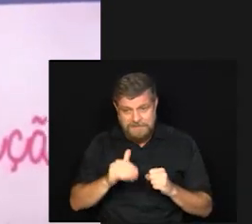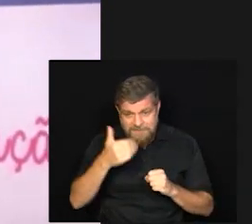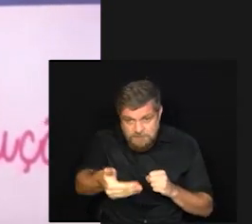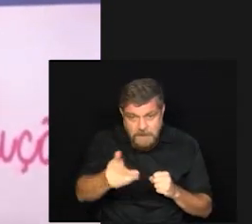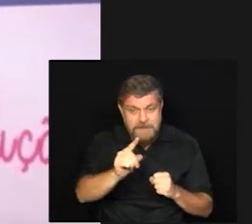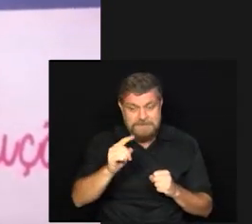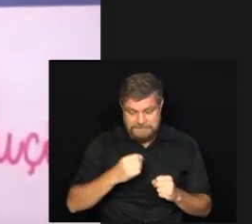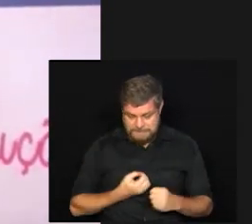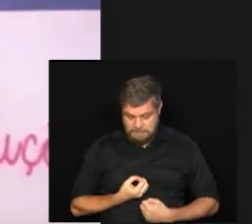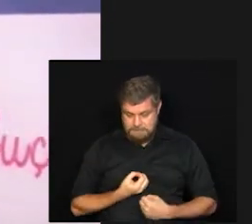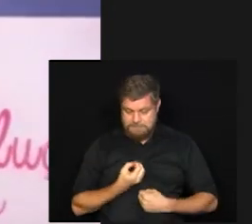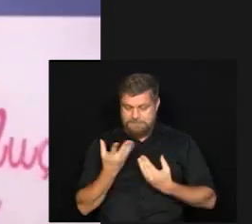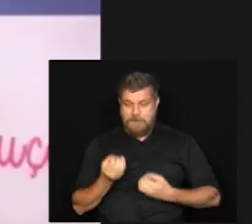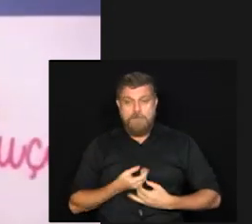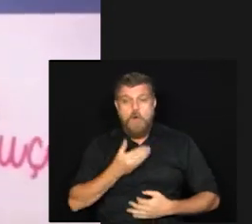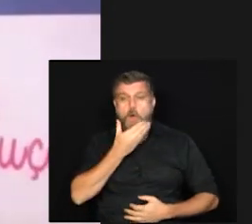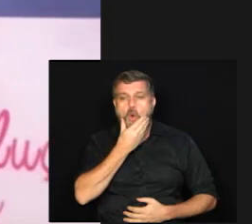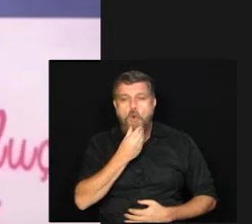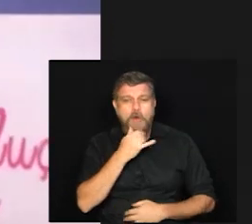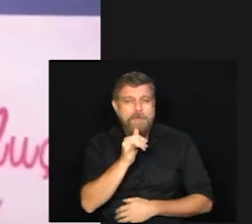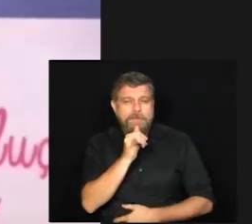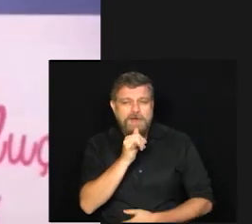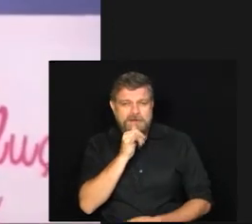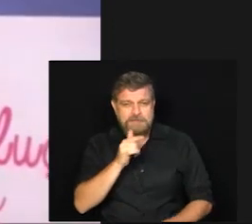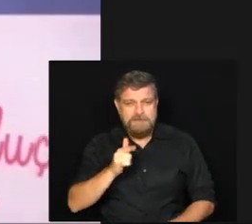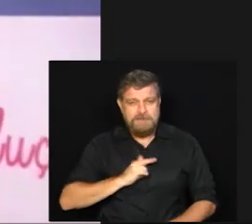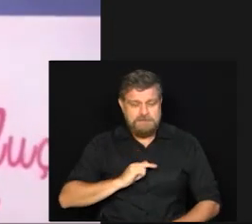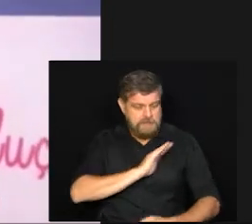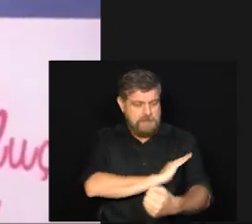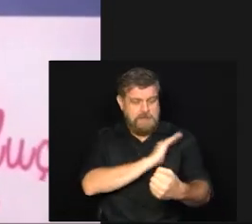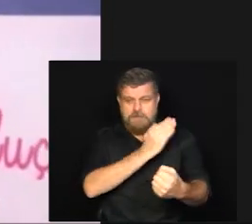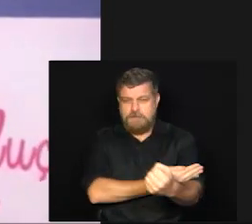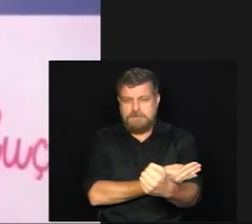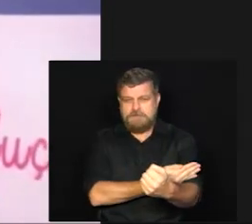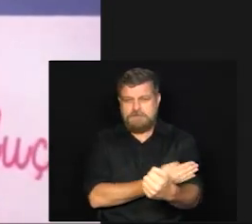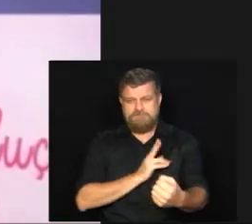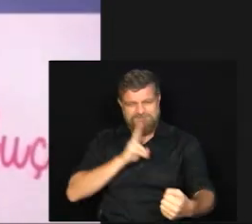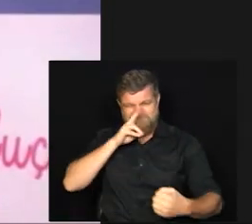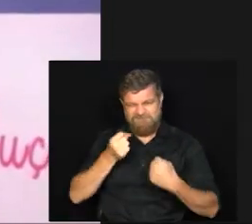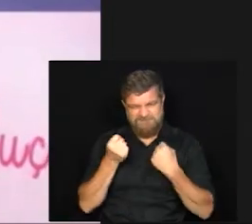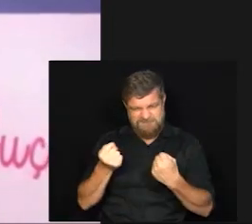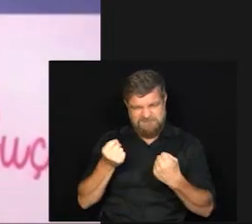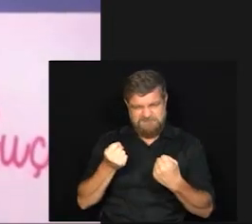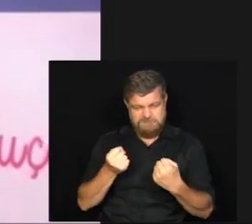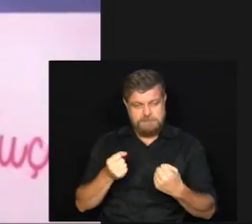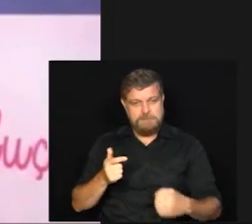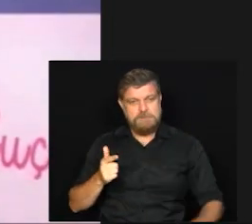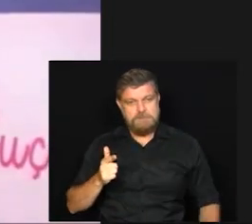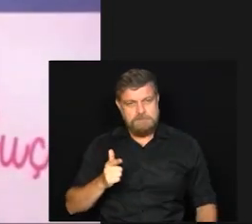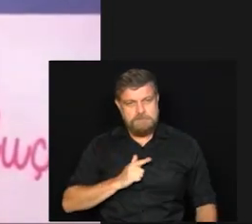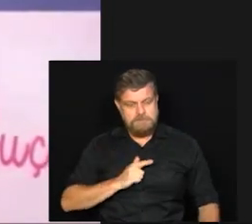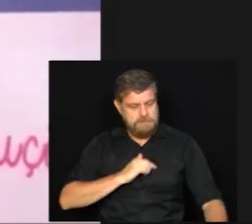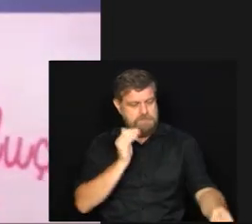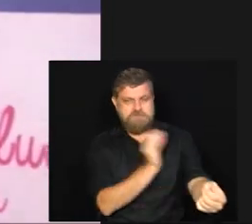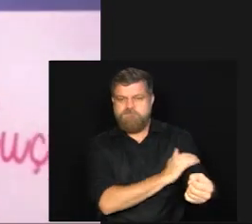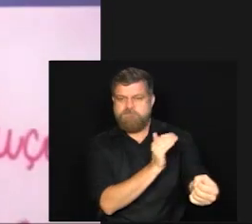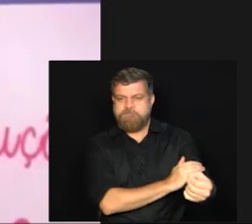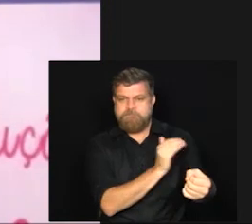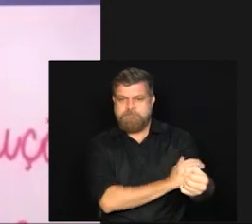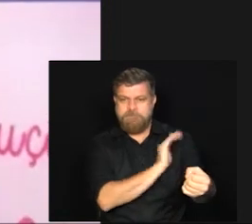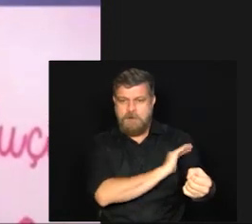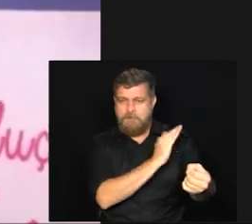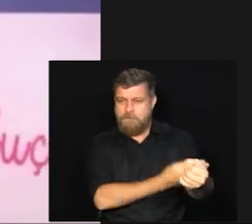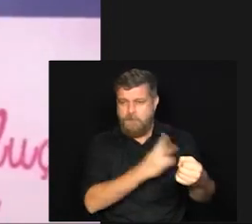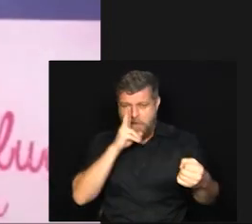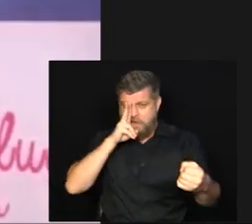fora. Muitas vezes o homem, por exemplo, o homem tem a força física muito maior que a nossa, às vezes. Então, muitas vezes a força dele vem